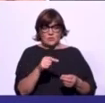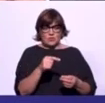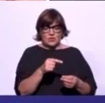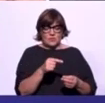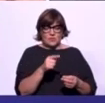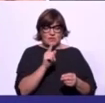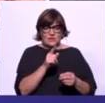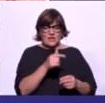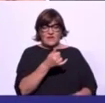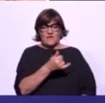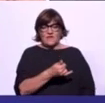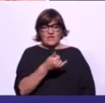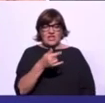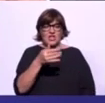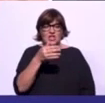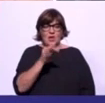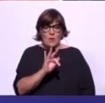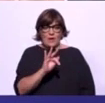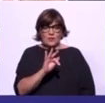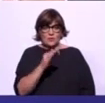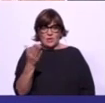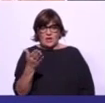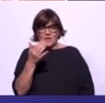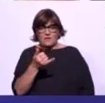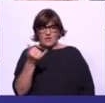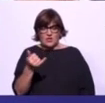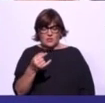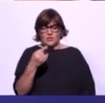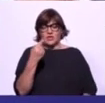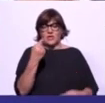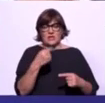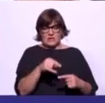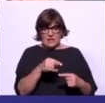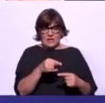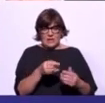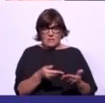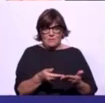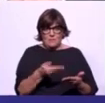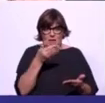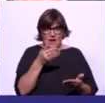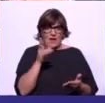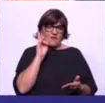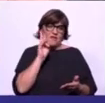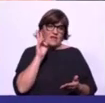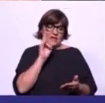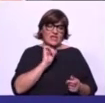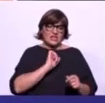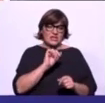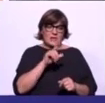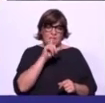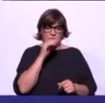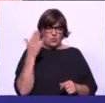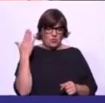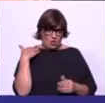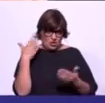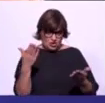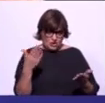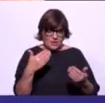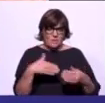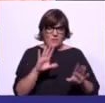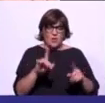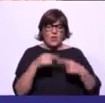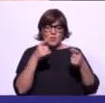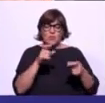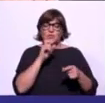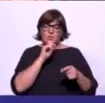tais 24 para 22, o que quer dizer que ainda há uma ligeira vantagem por parte de Jorge Pinto da Costa. Mas depois também